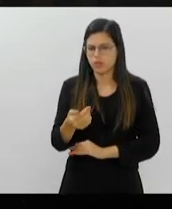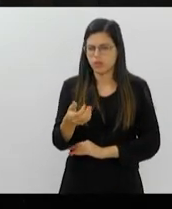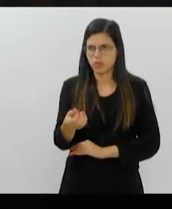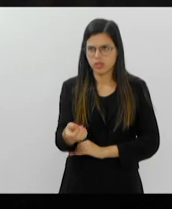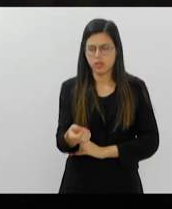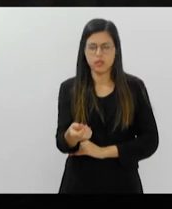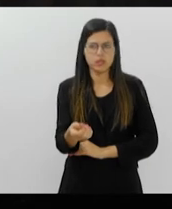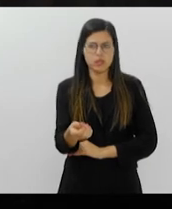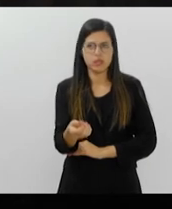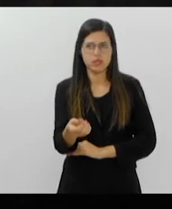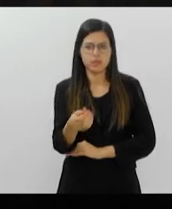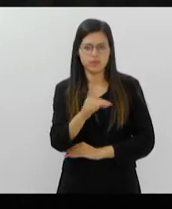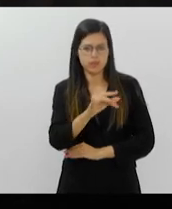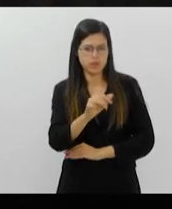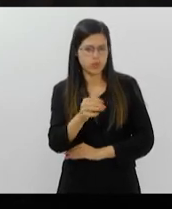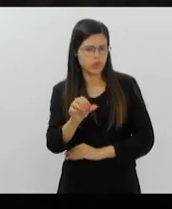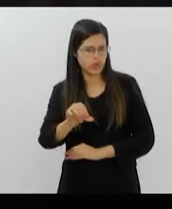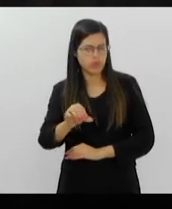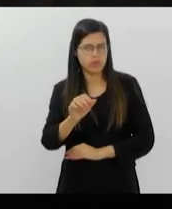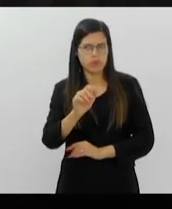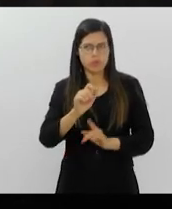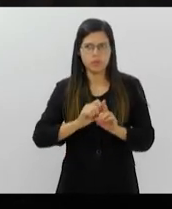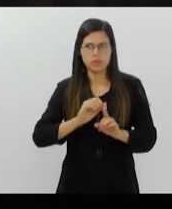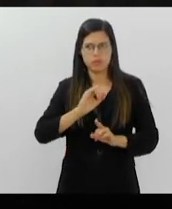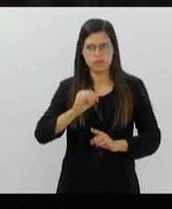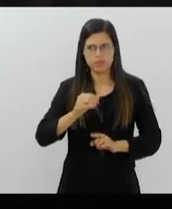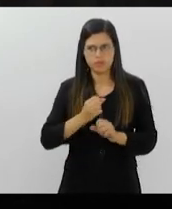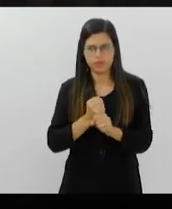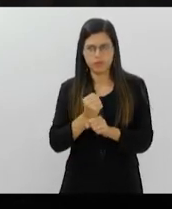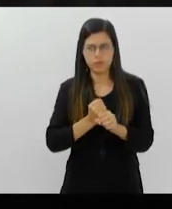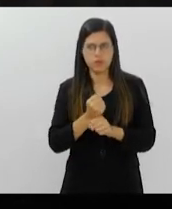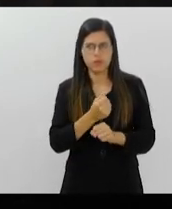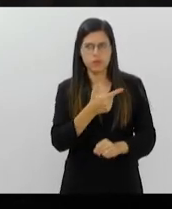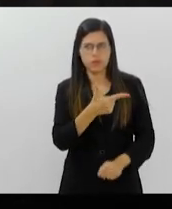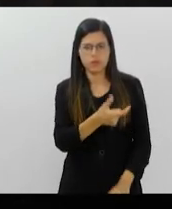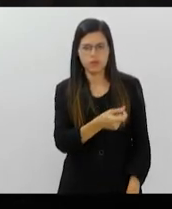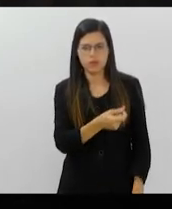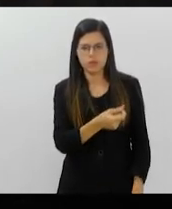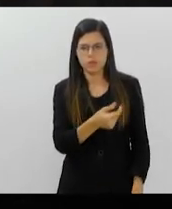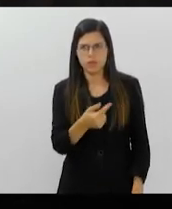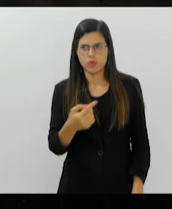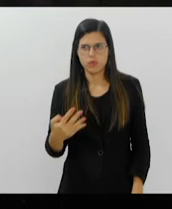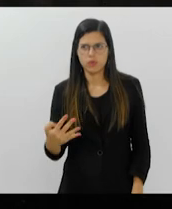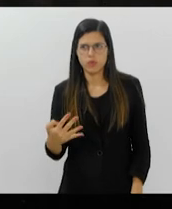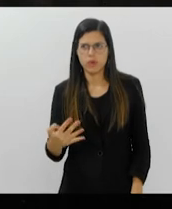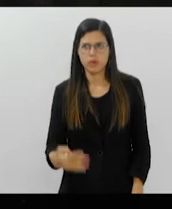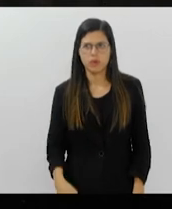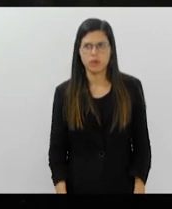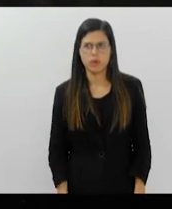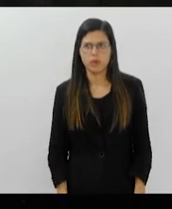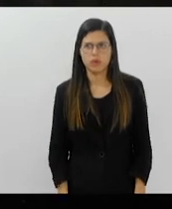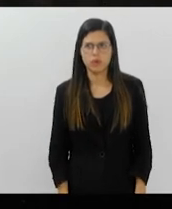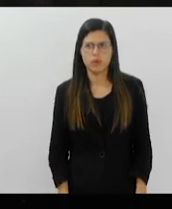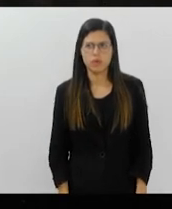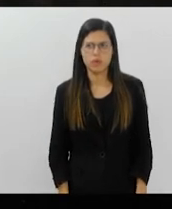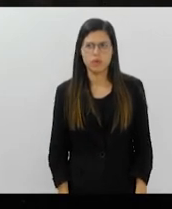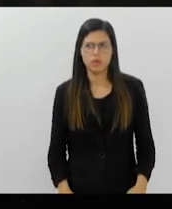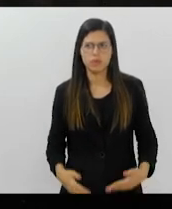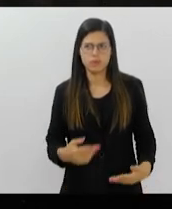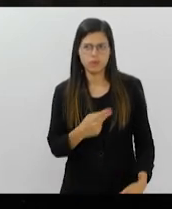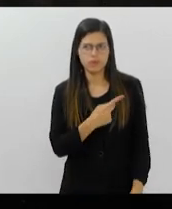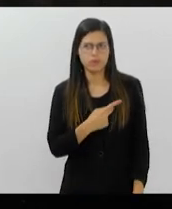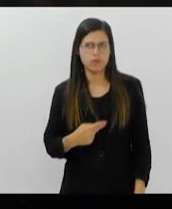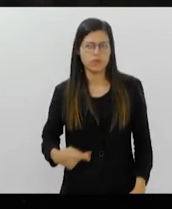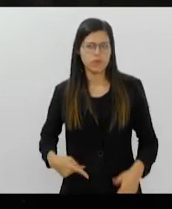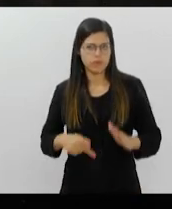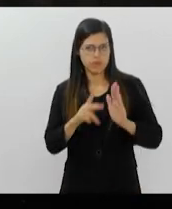10.276, de 9 de janeiro de 2024. Senhora presidente, o projeto